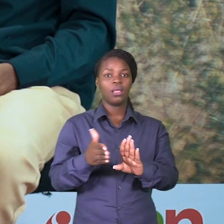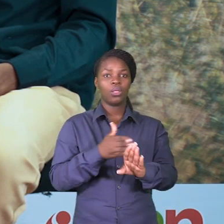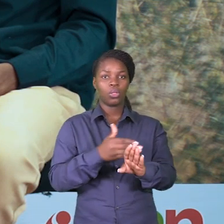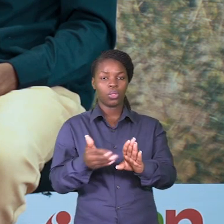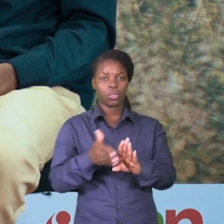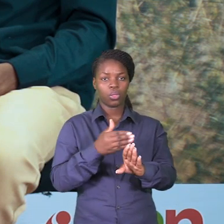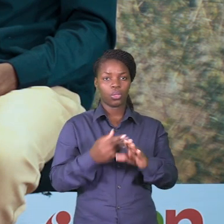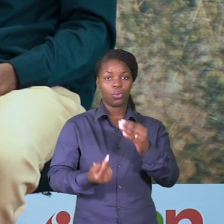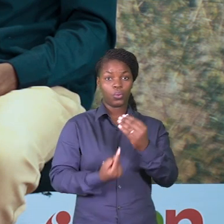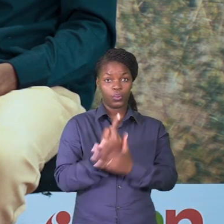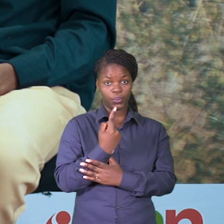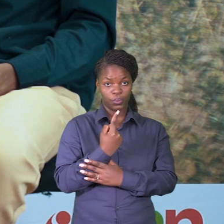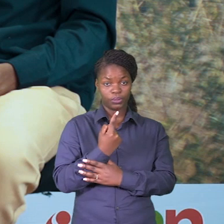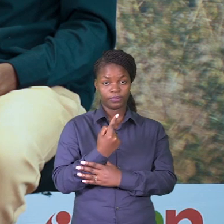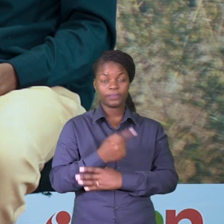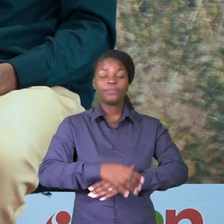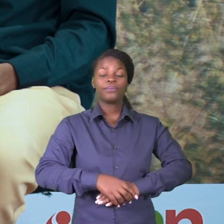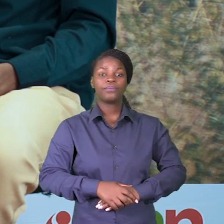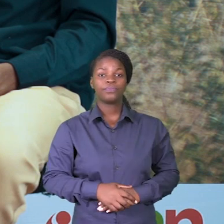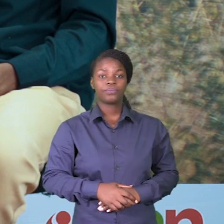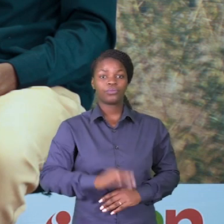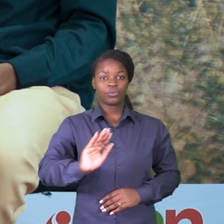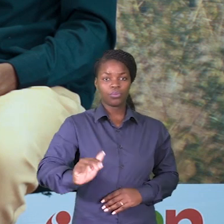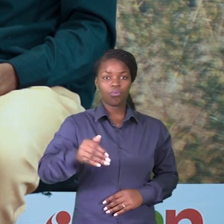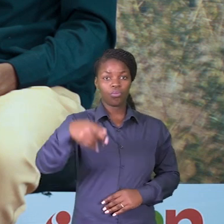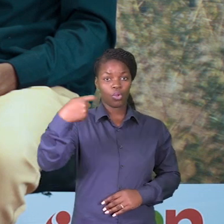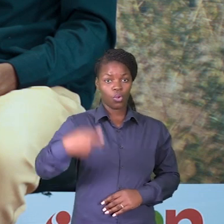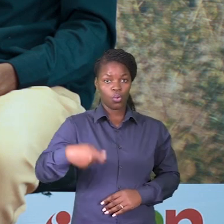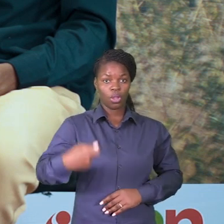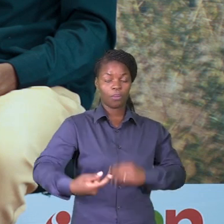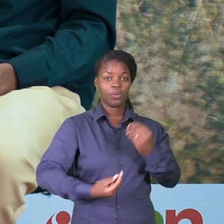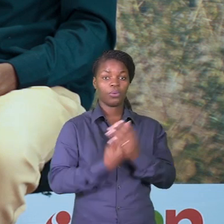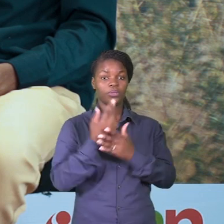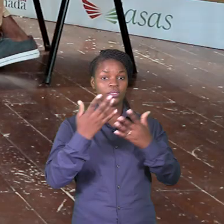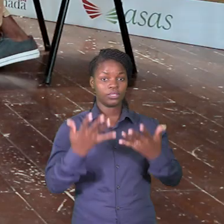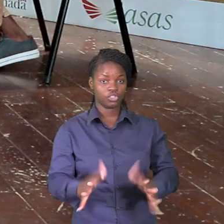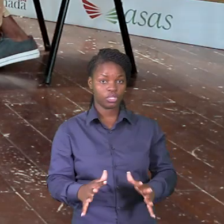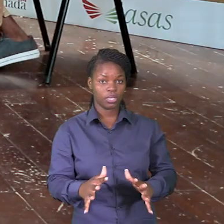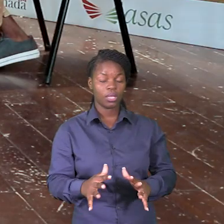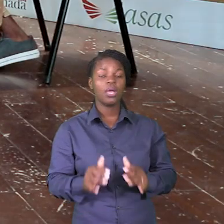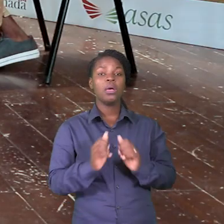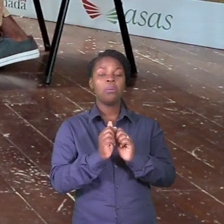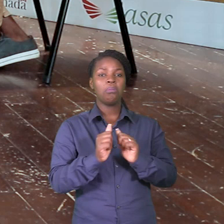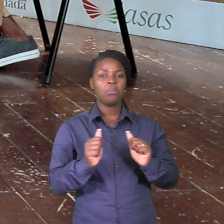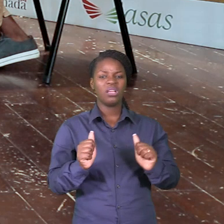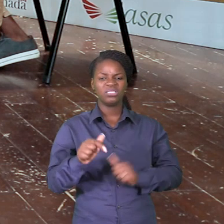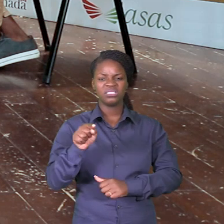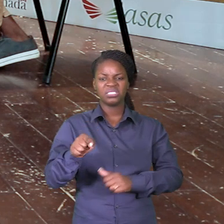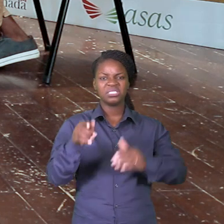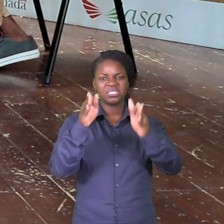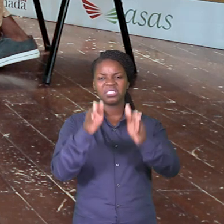foi violada que que o caso foi julgado mas que